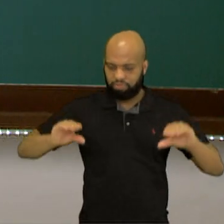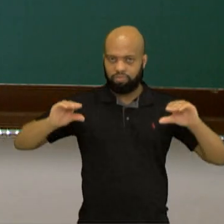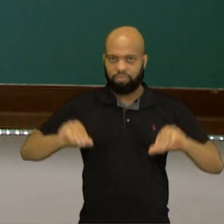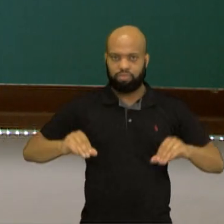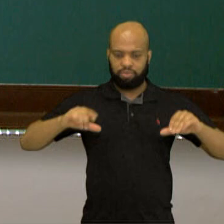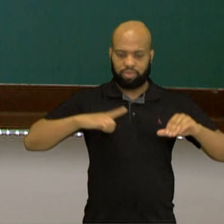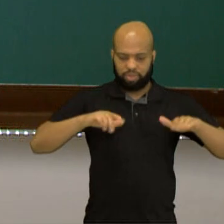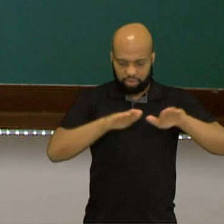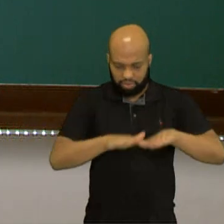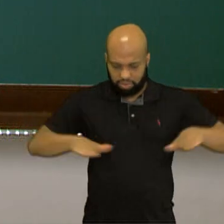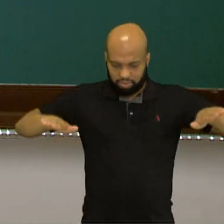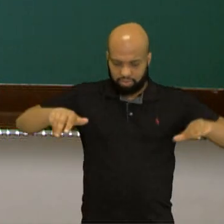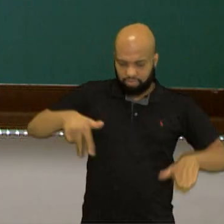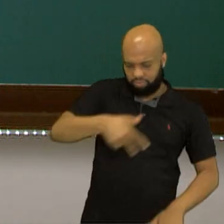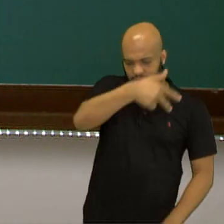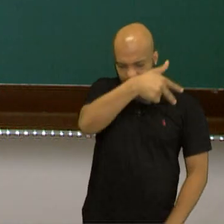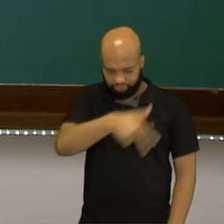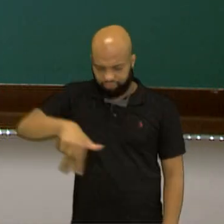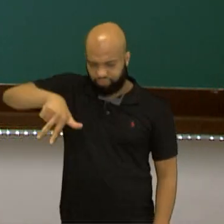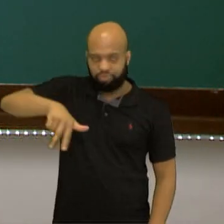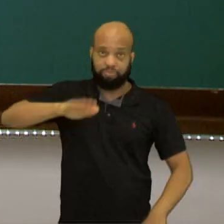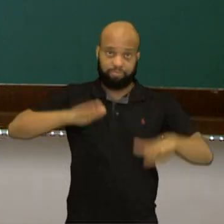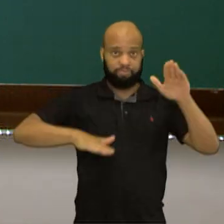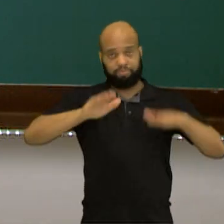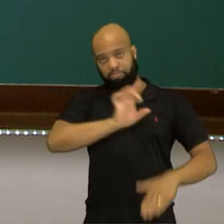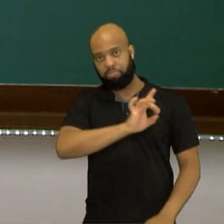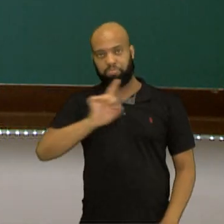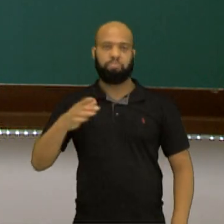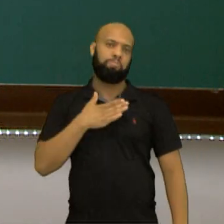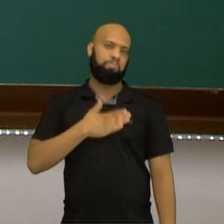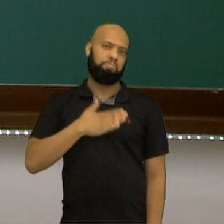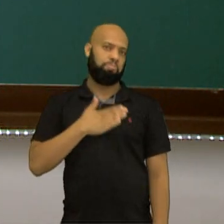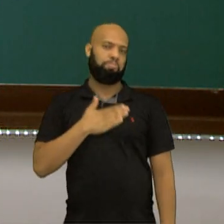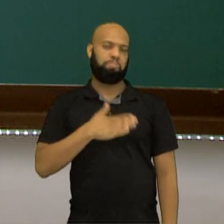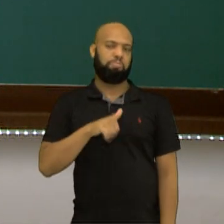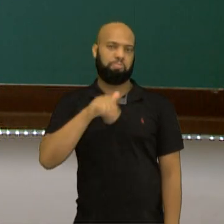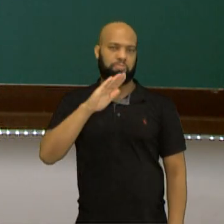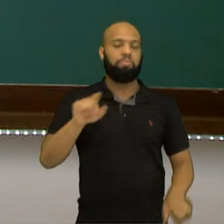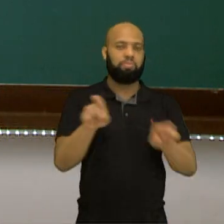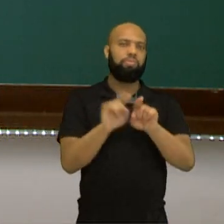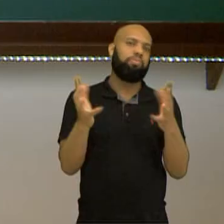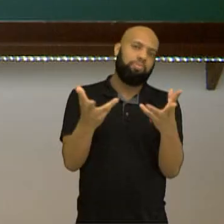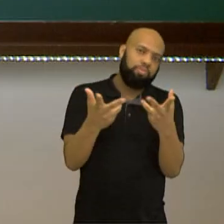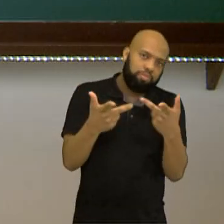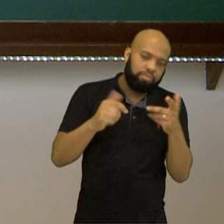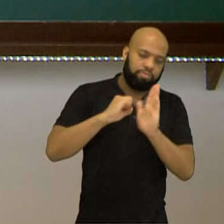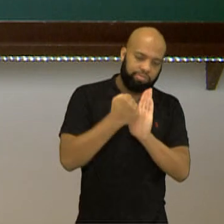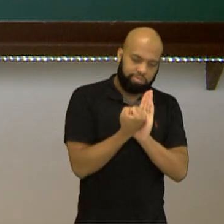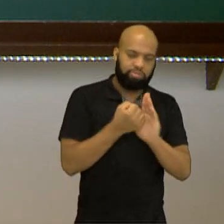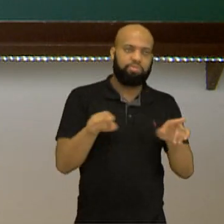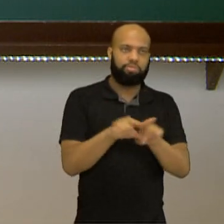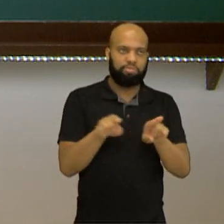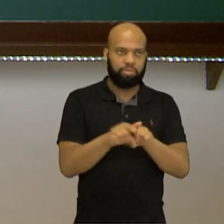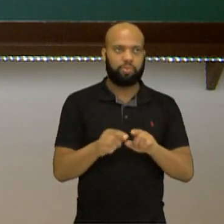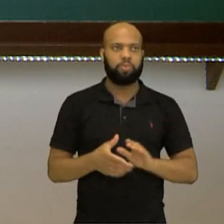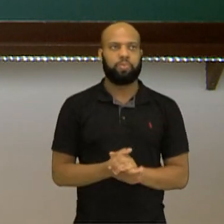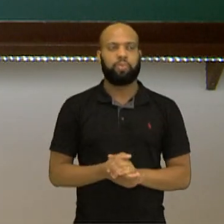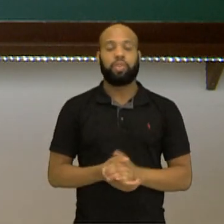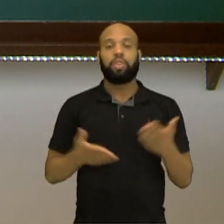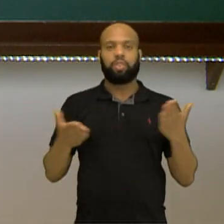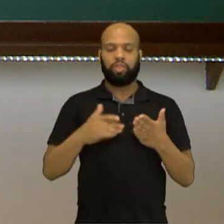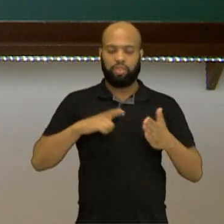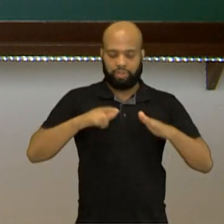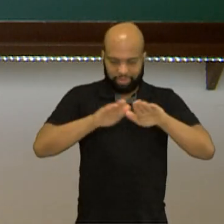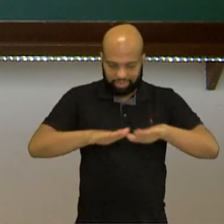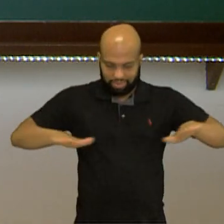então daí vai de cada skatista, tá? É de gosto e também de qualidade, tem vários modelos.